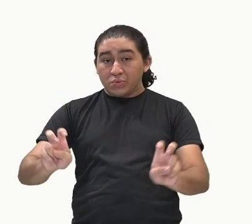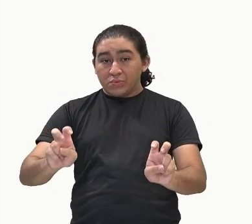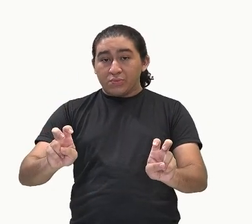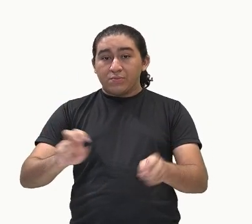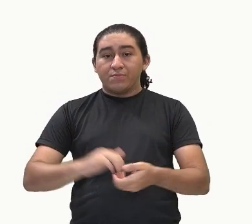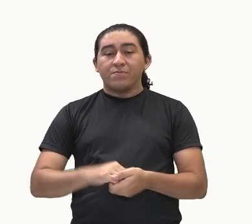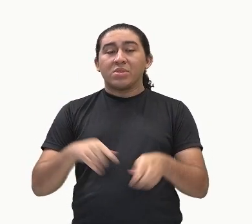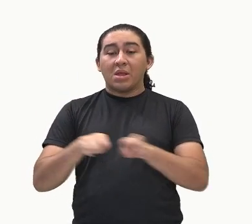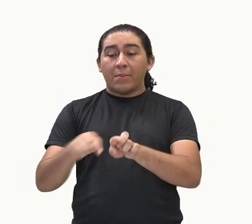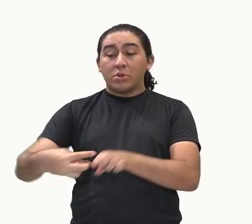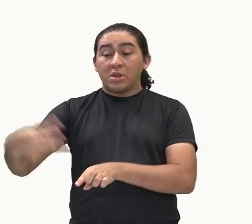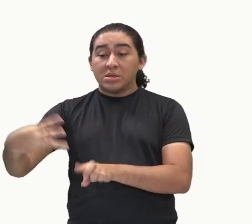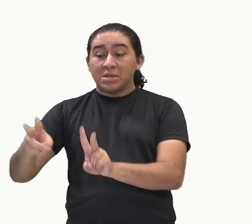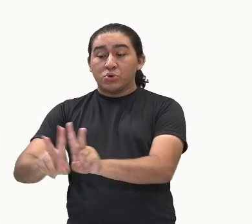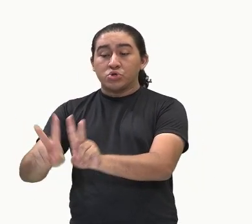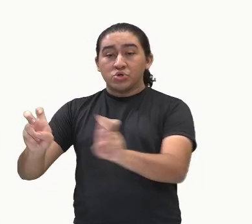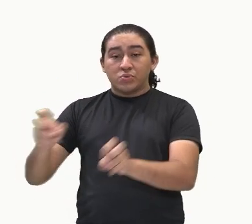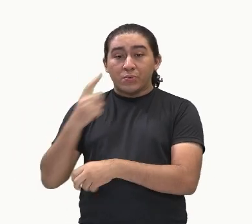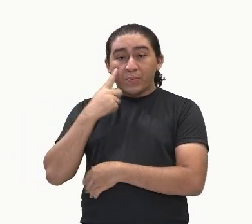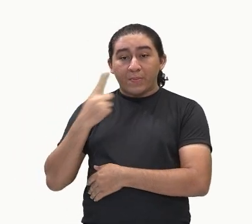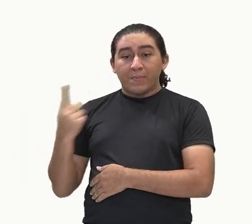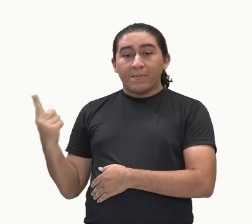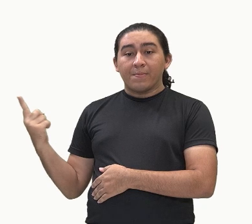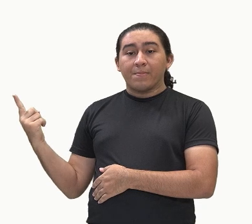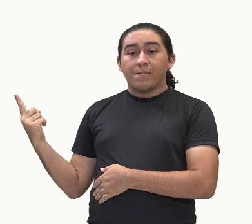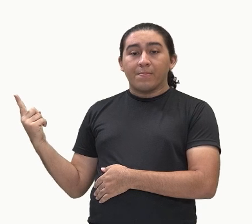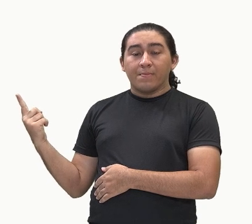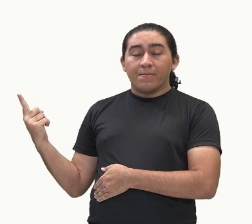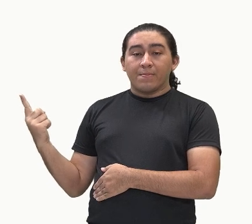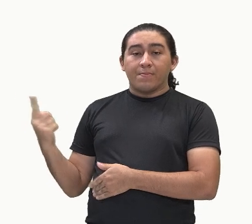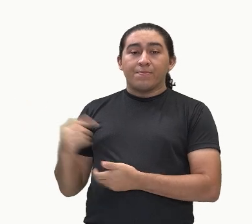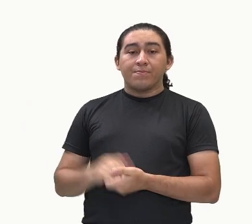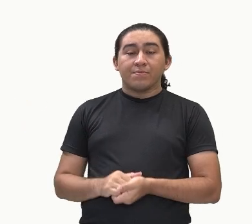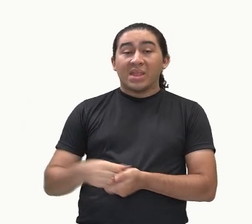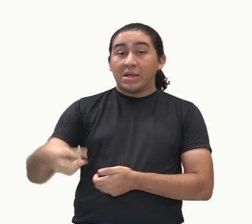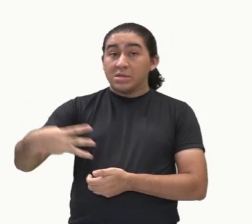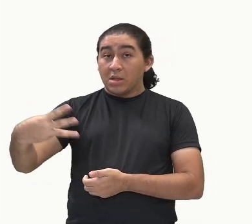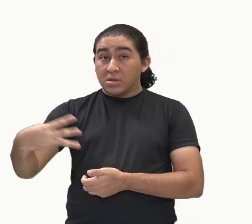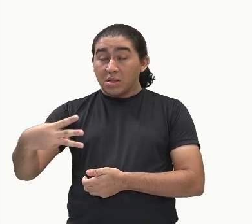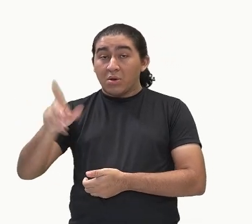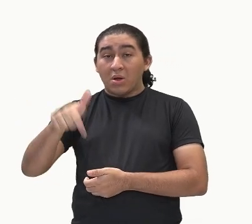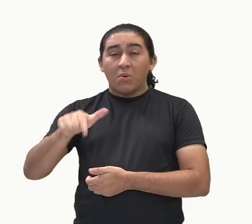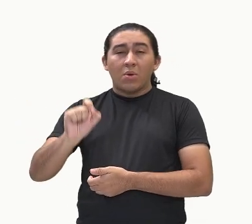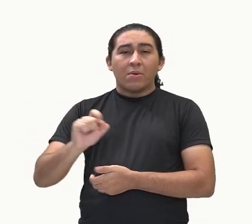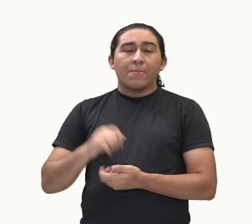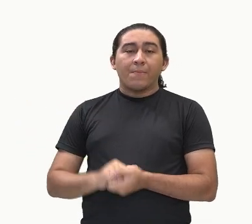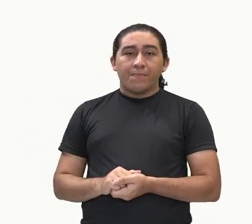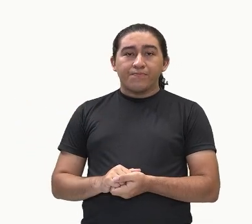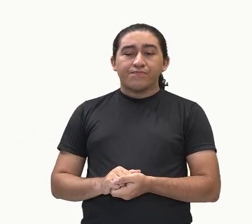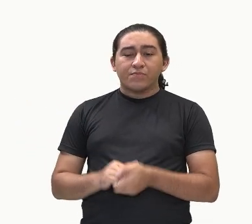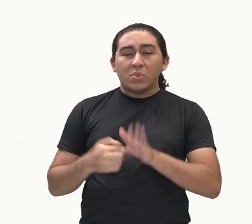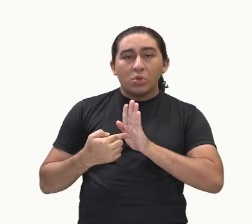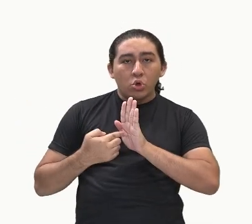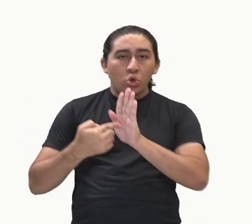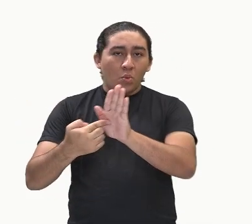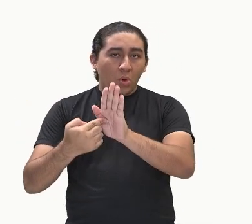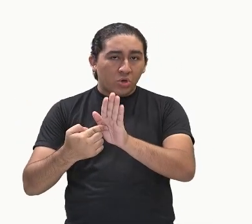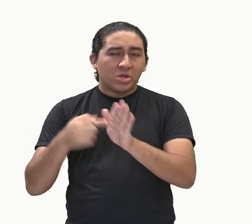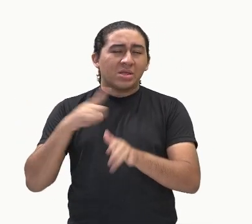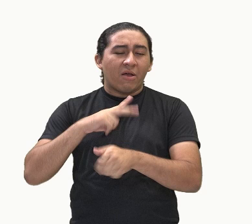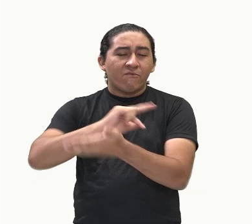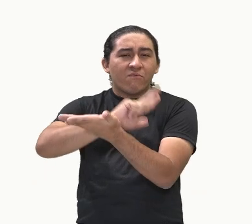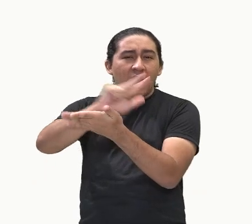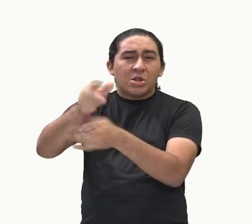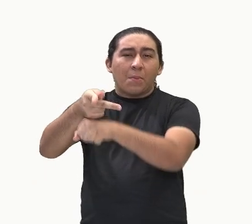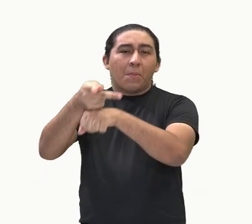Estrada. A Estrada é um espetáculo do Artefato que viajou nos representando a nível nacional e